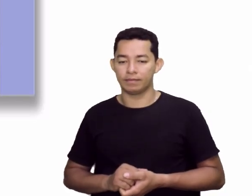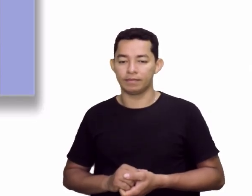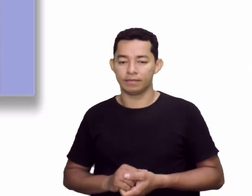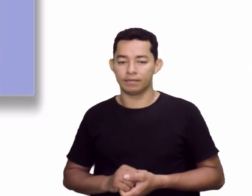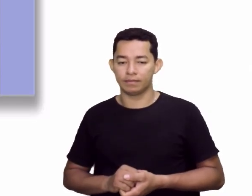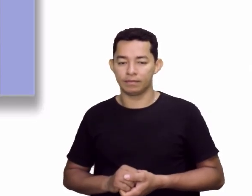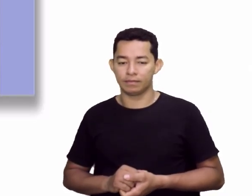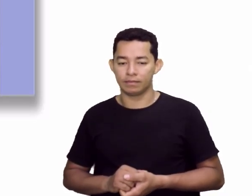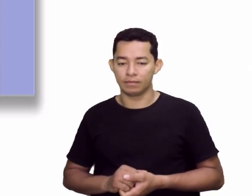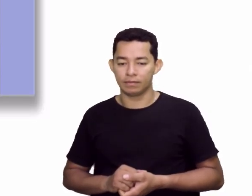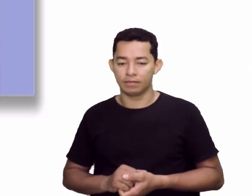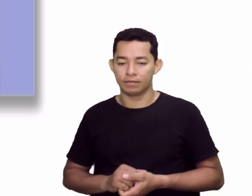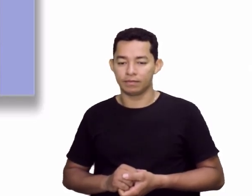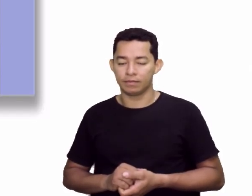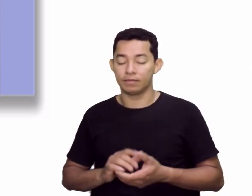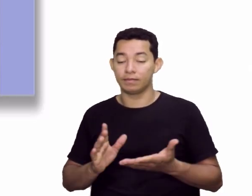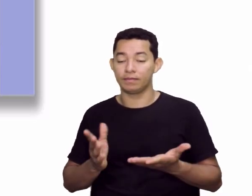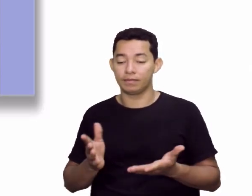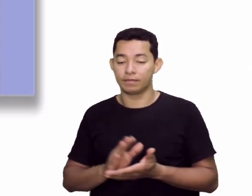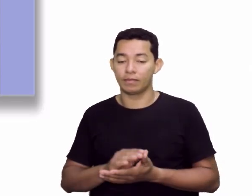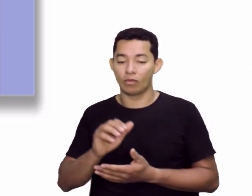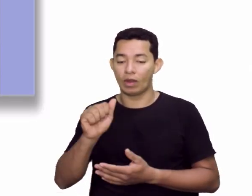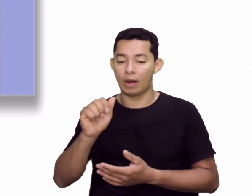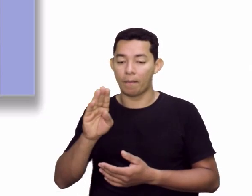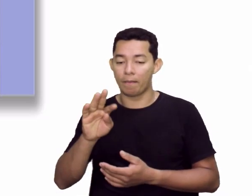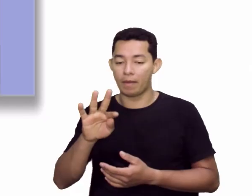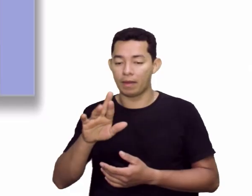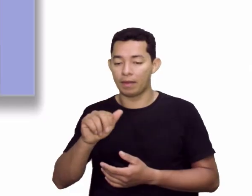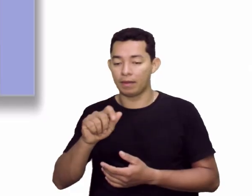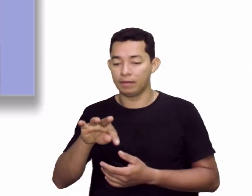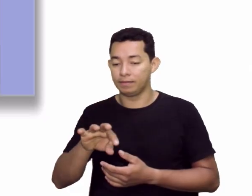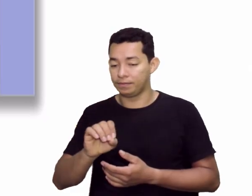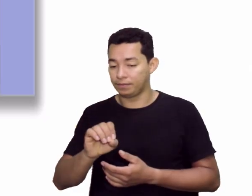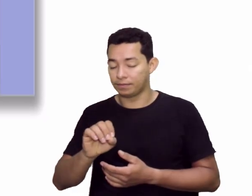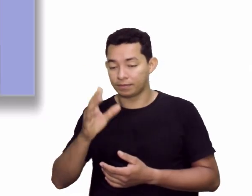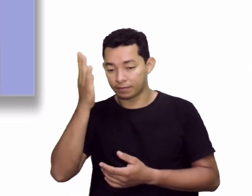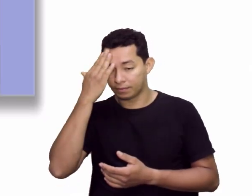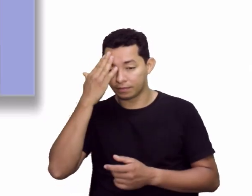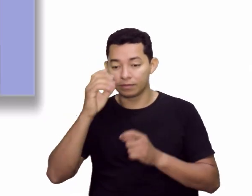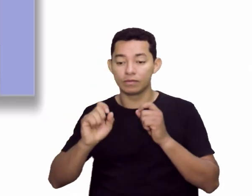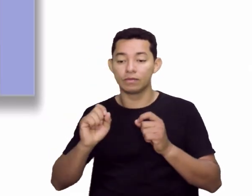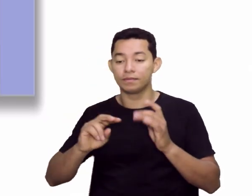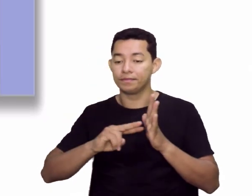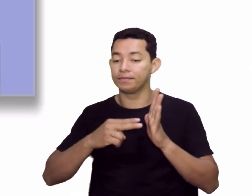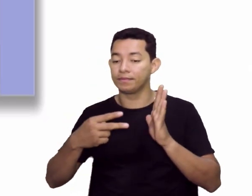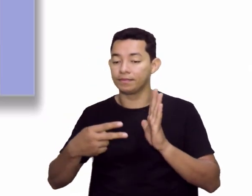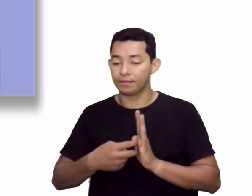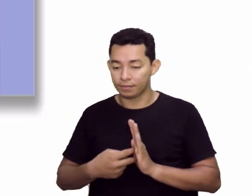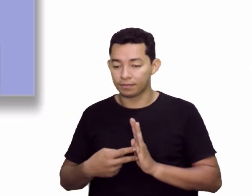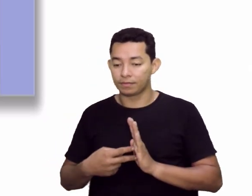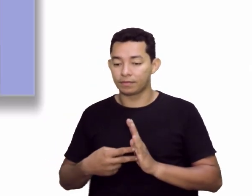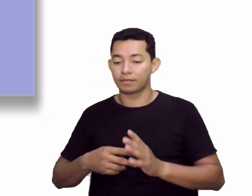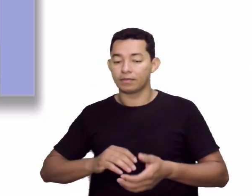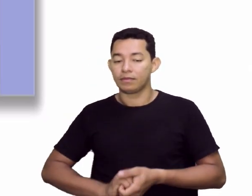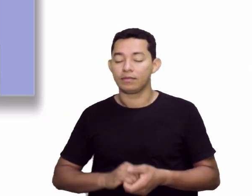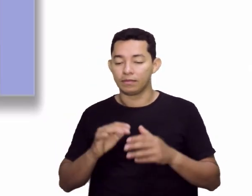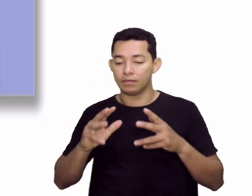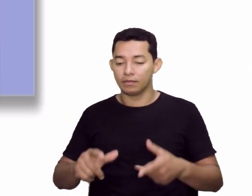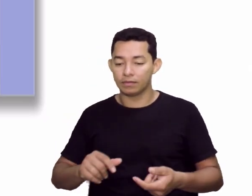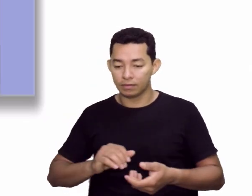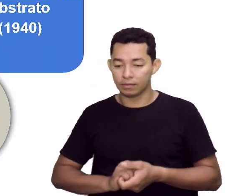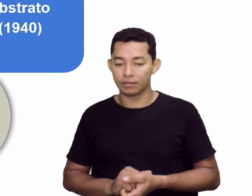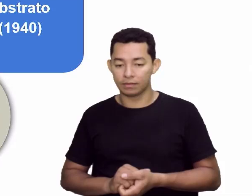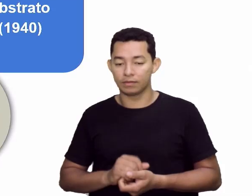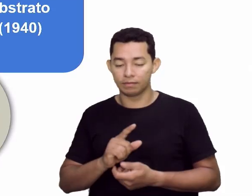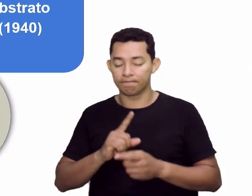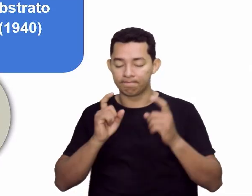Palavra abstrata, né? O abstrato. Vamos entender direitinho o que é tudo isso aí, né? Não